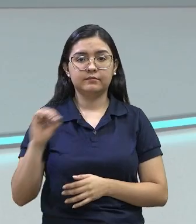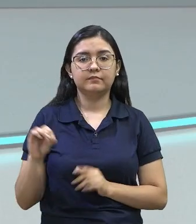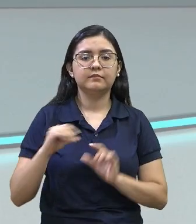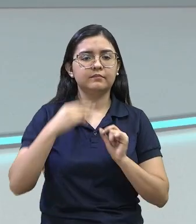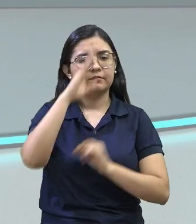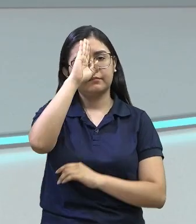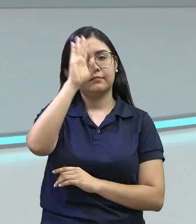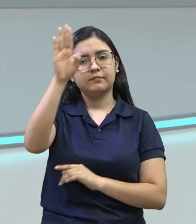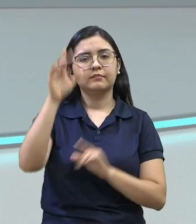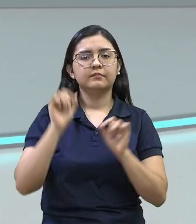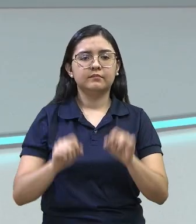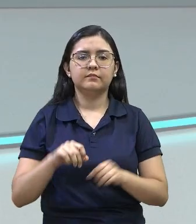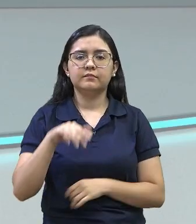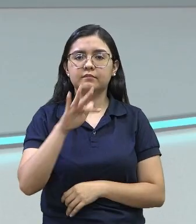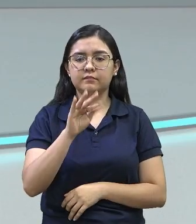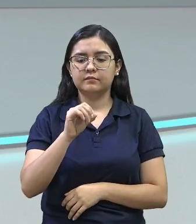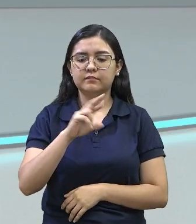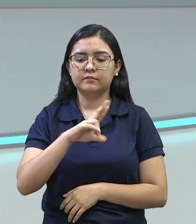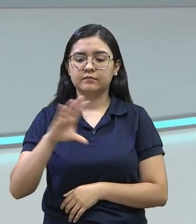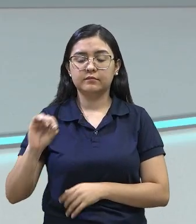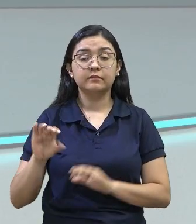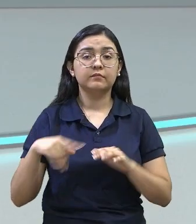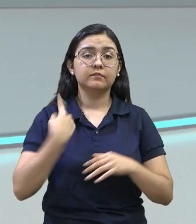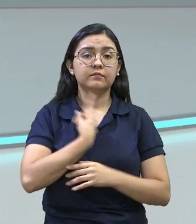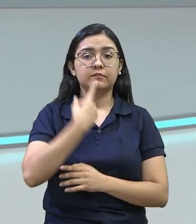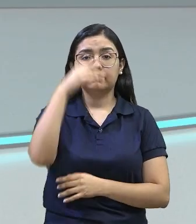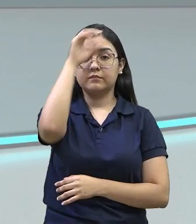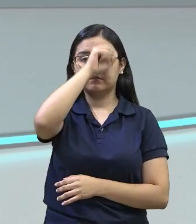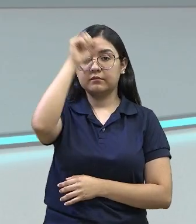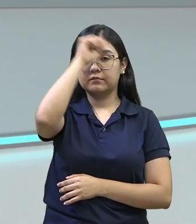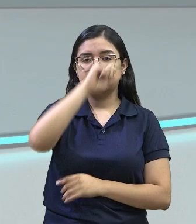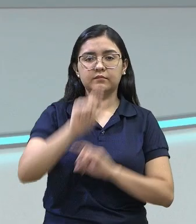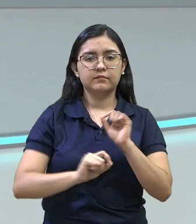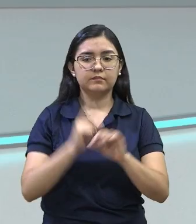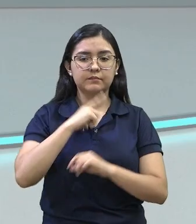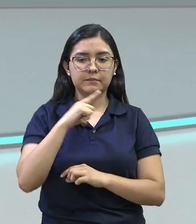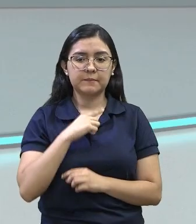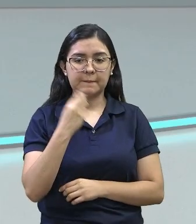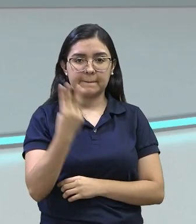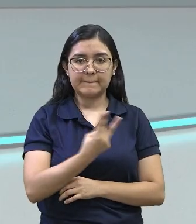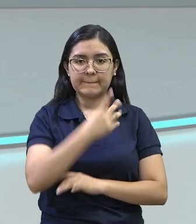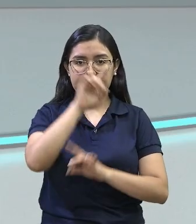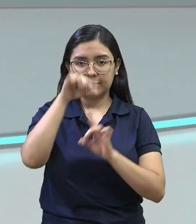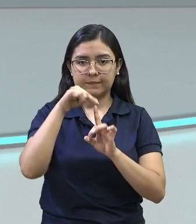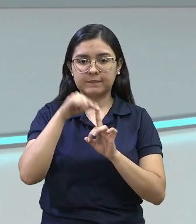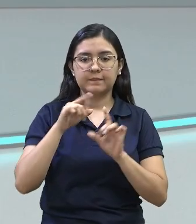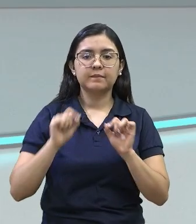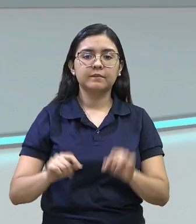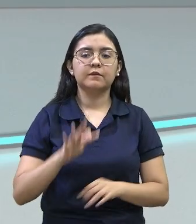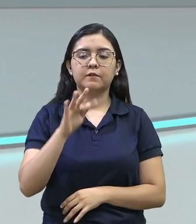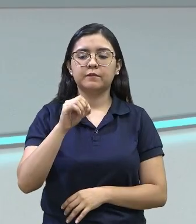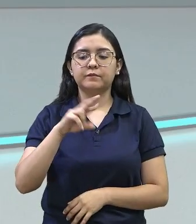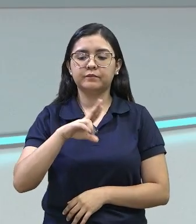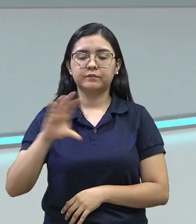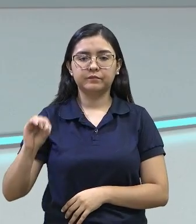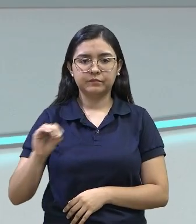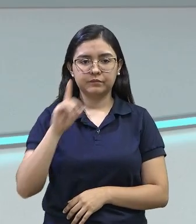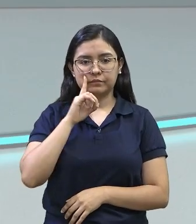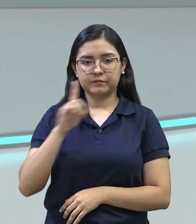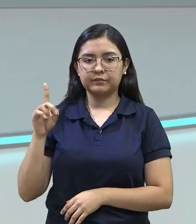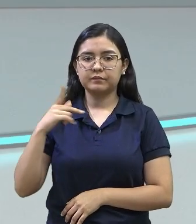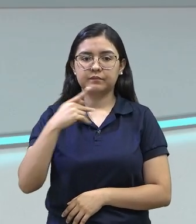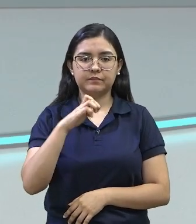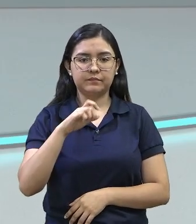especificamente sobre o forró. E aí nós aprendemos que existem 3 tipos de forró: o pé